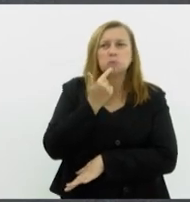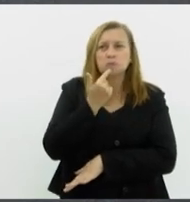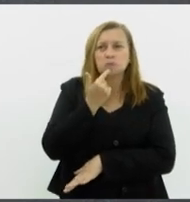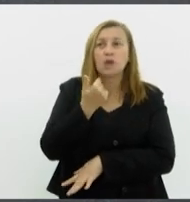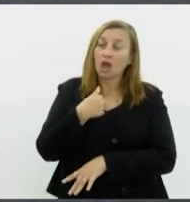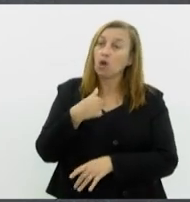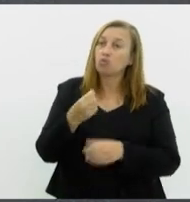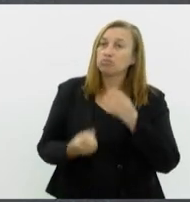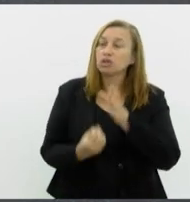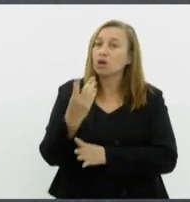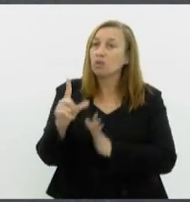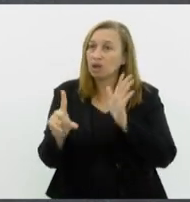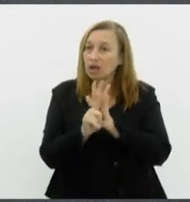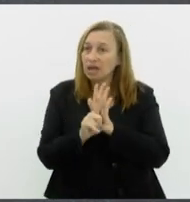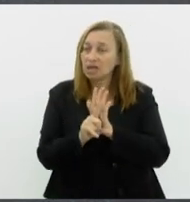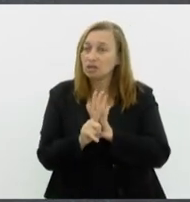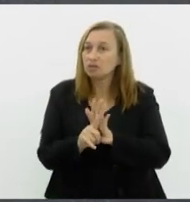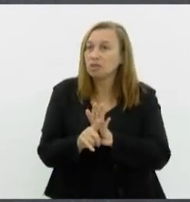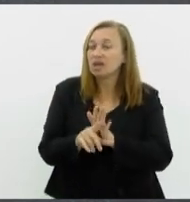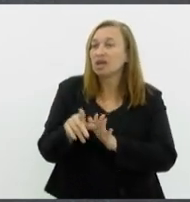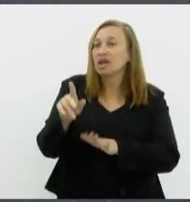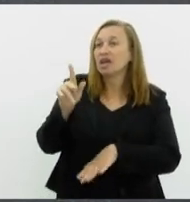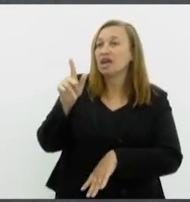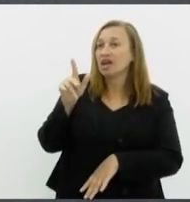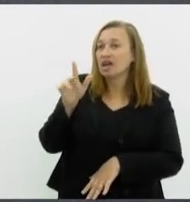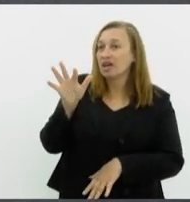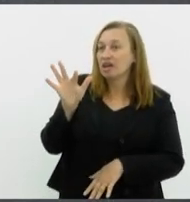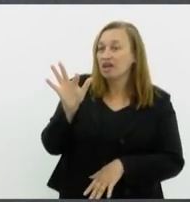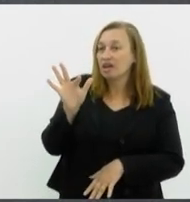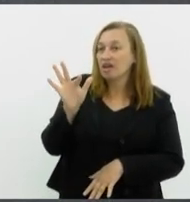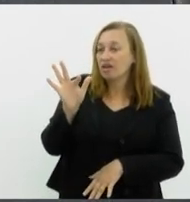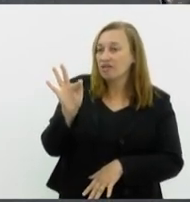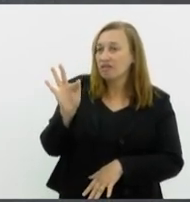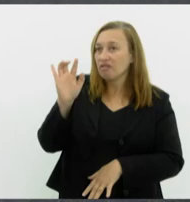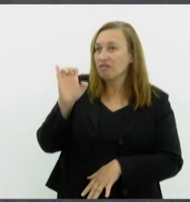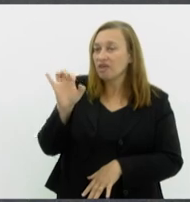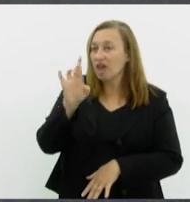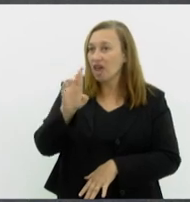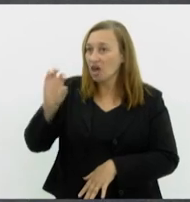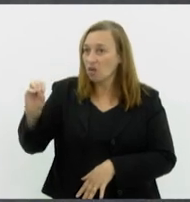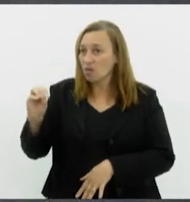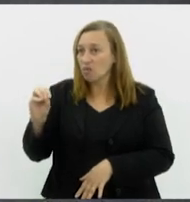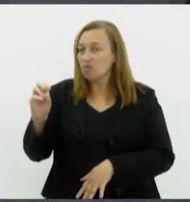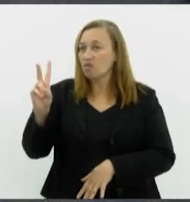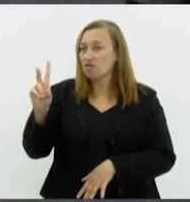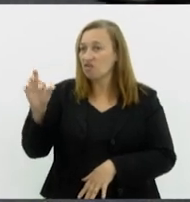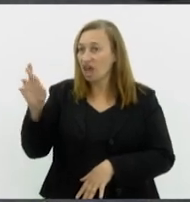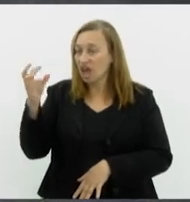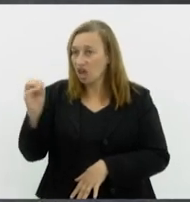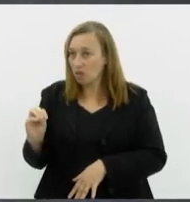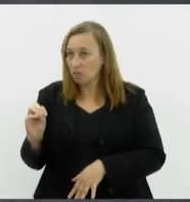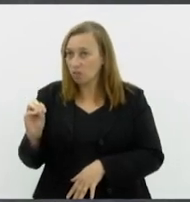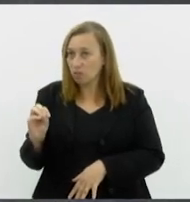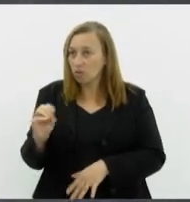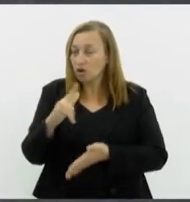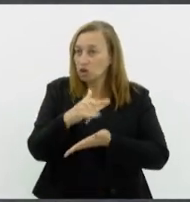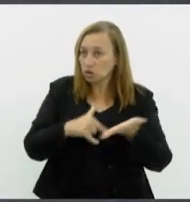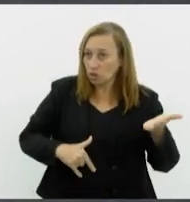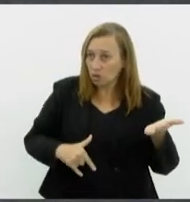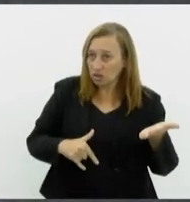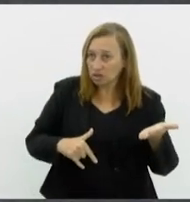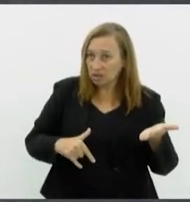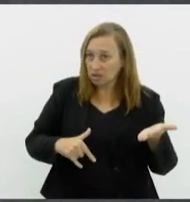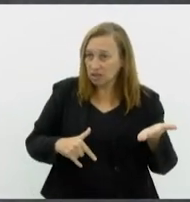eu fiz uma lei sobre ferro velho, exigindo nota de entrada, nota de saída, etc. Na época, o que eu dizia? Tendo uma